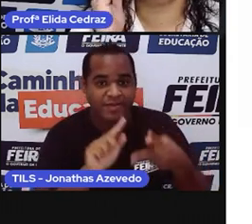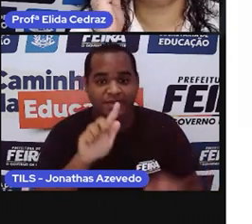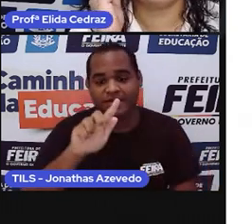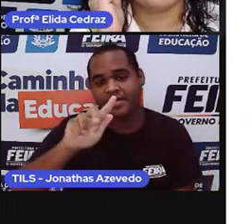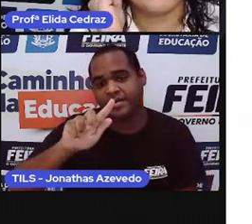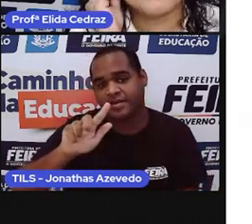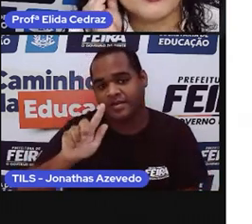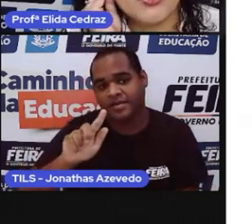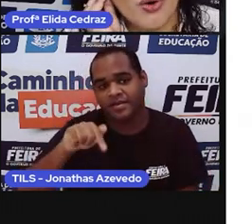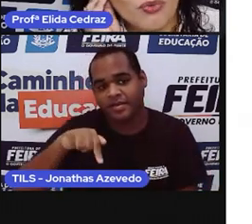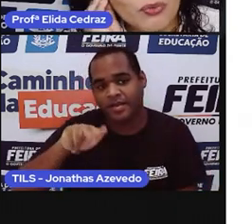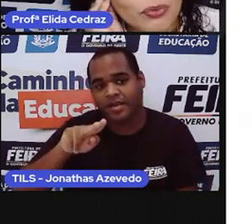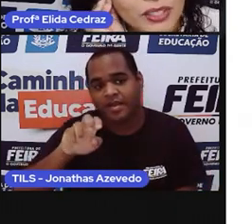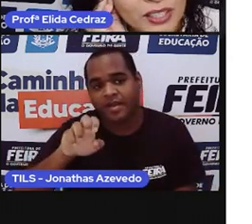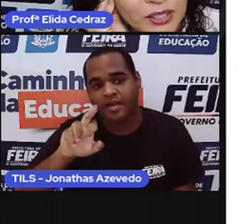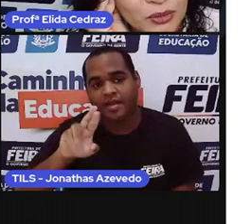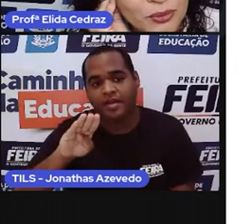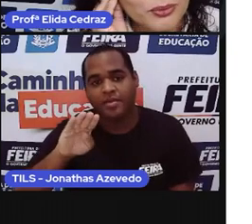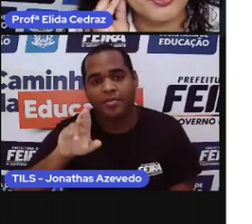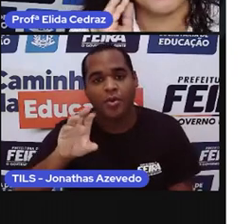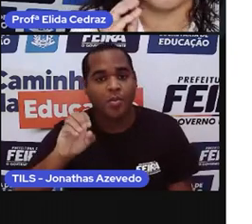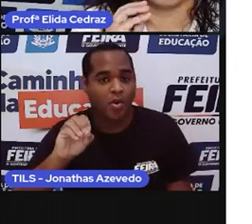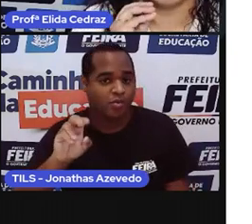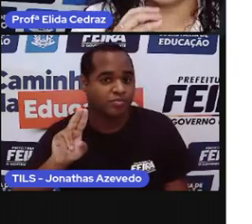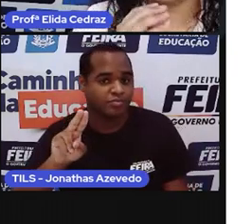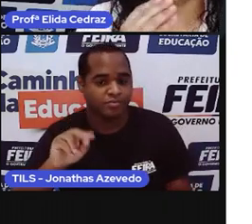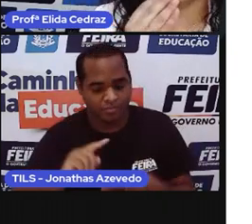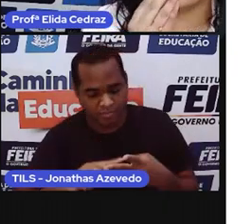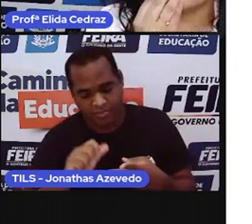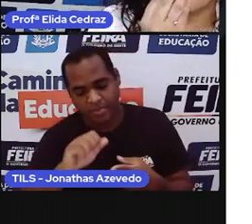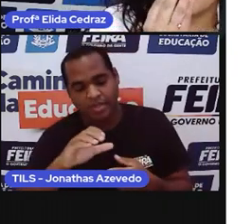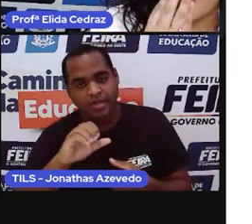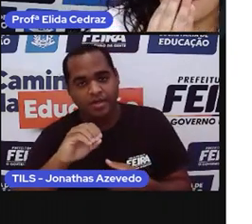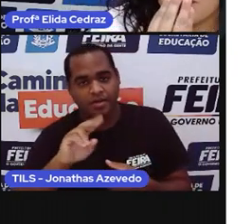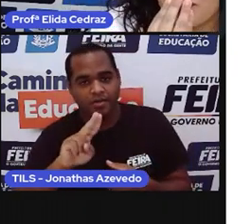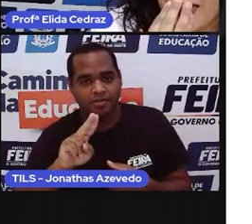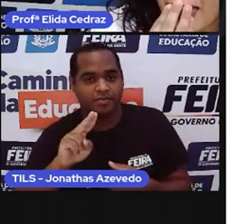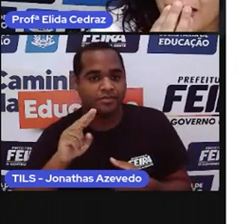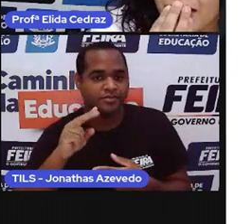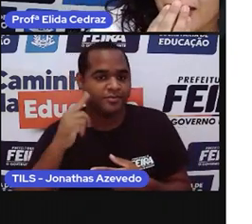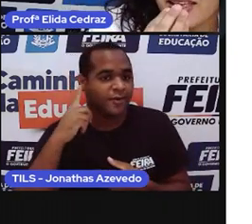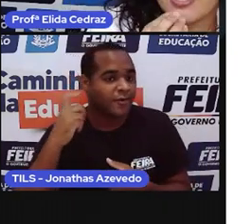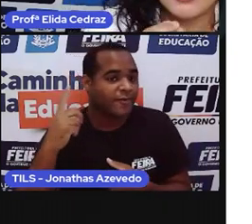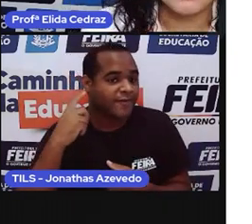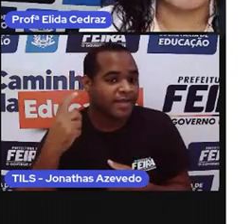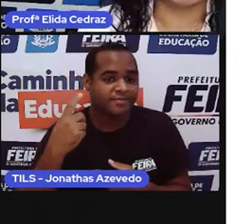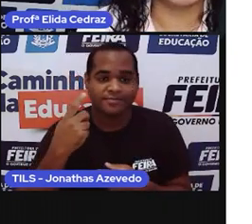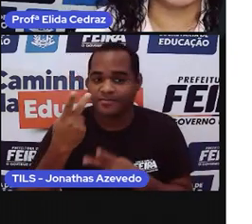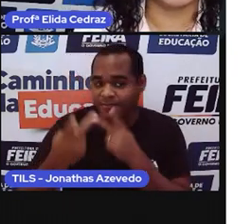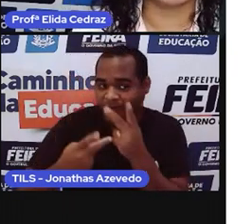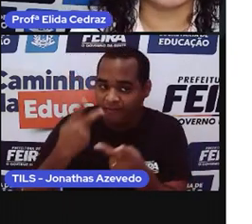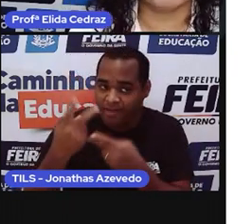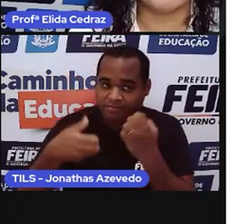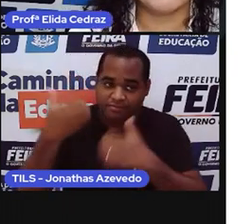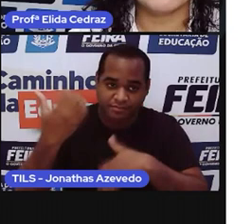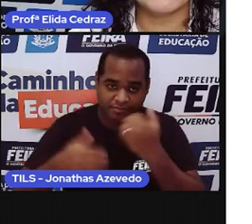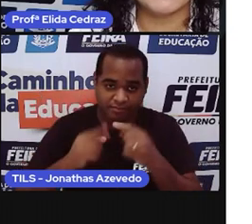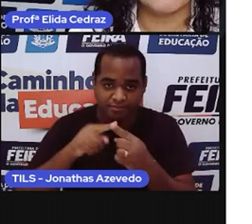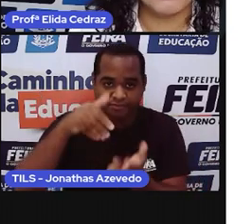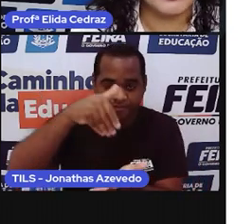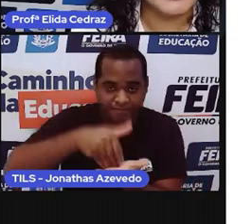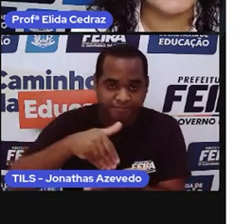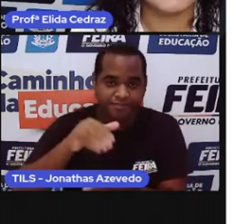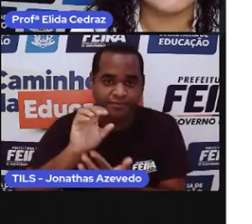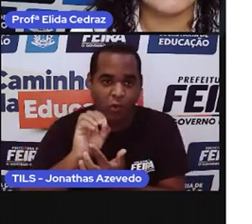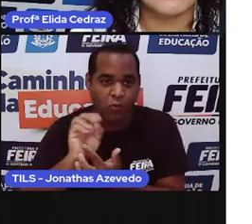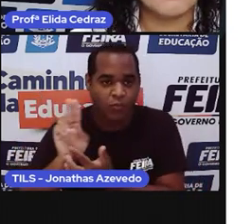acabou no nosso ouvido e na nossa fala. Tem a